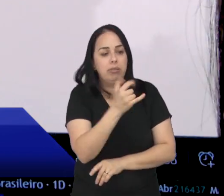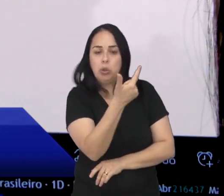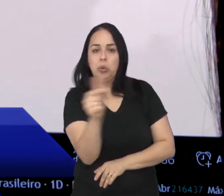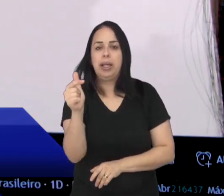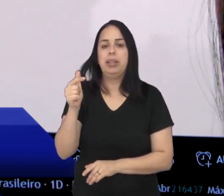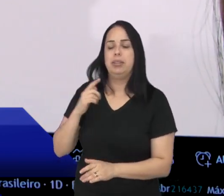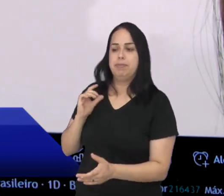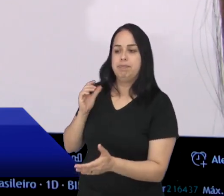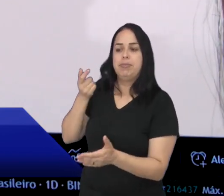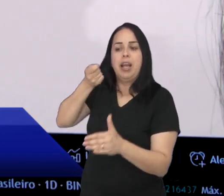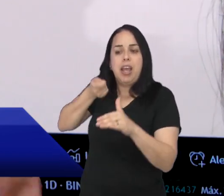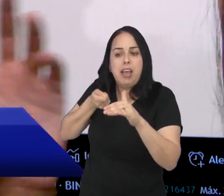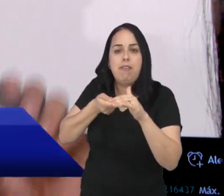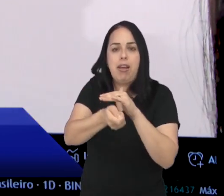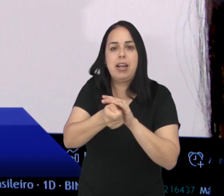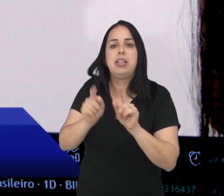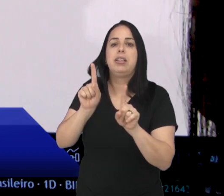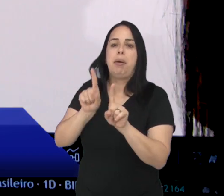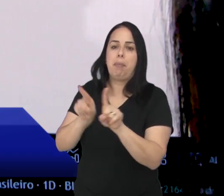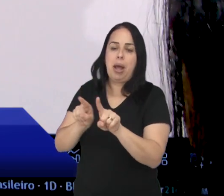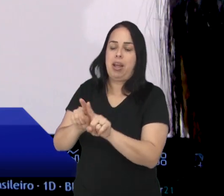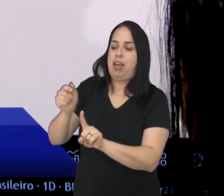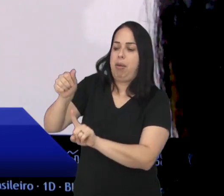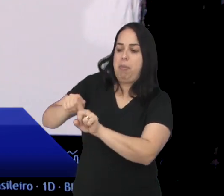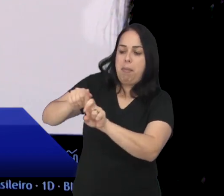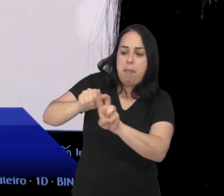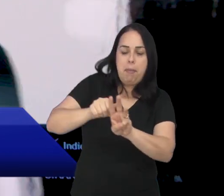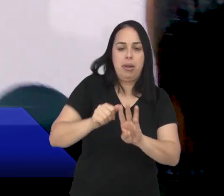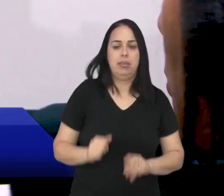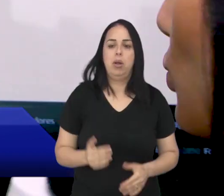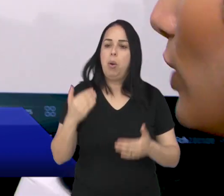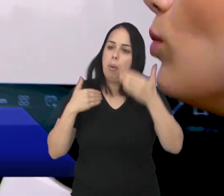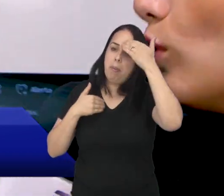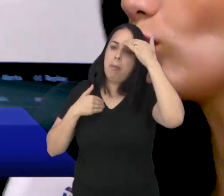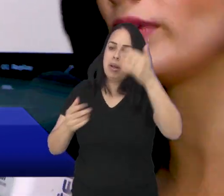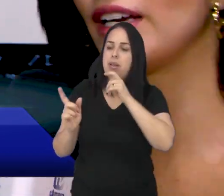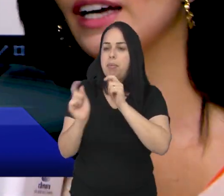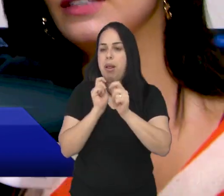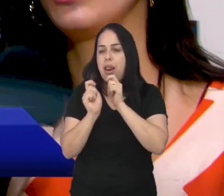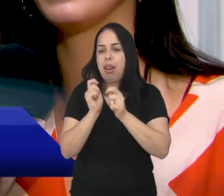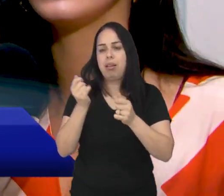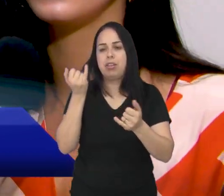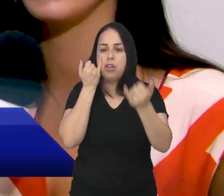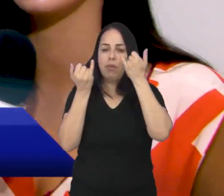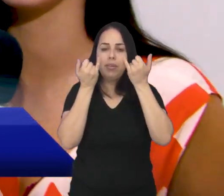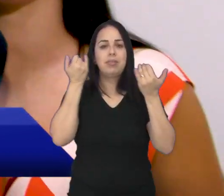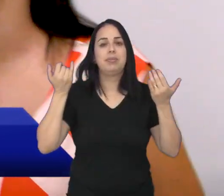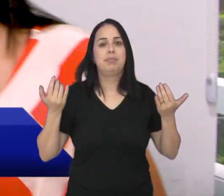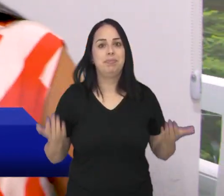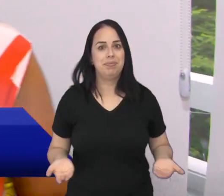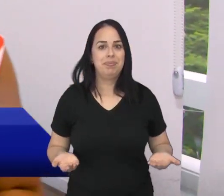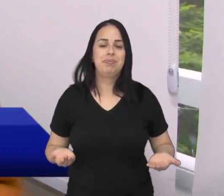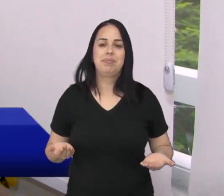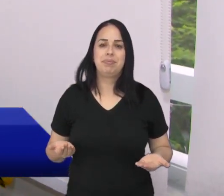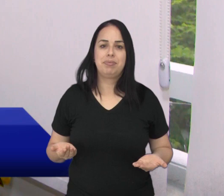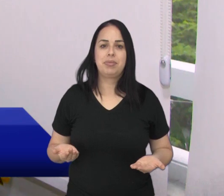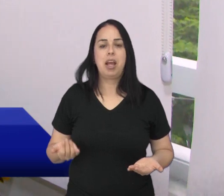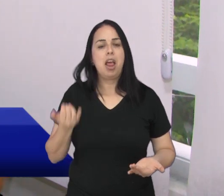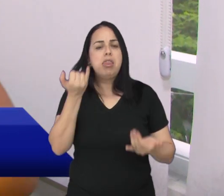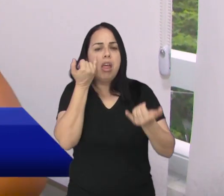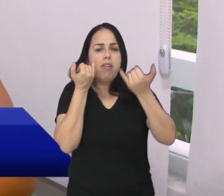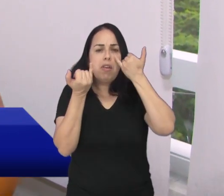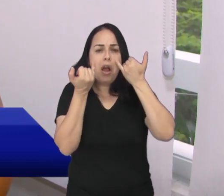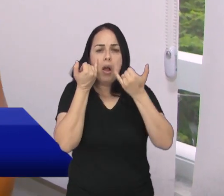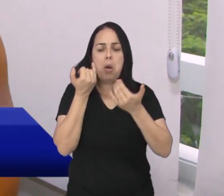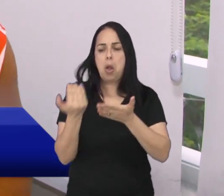vista. Se não tiver desconto, aplica o dinheiro e parcela. Tá certo, Eduardo, muito obrigada, viu, pelas informações. Então é isso,